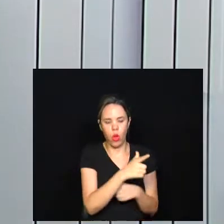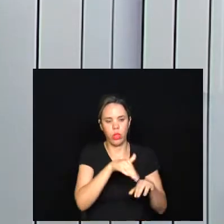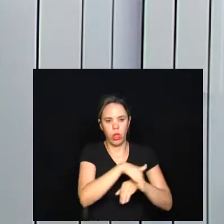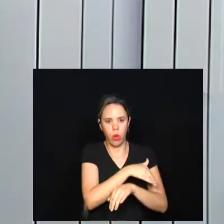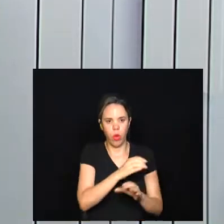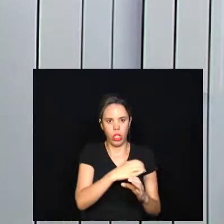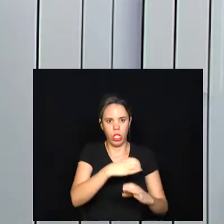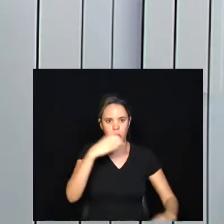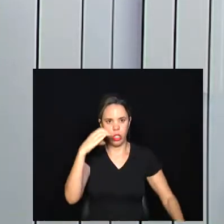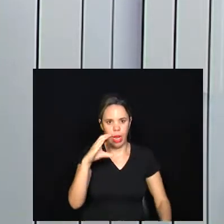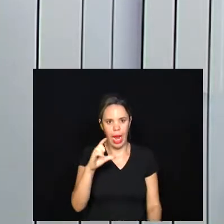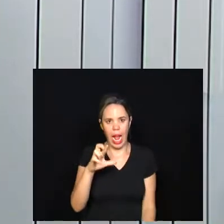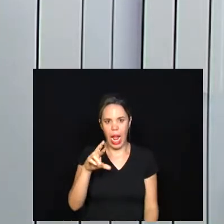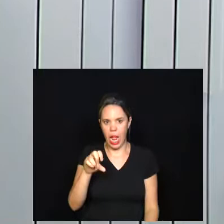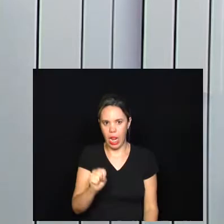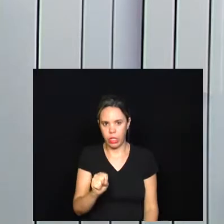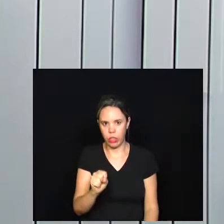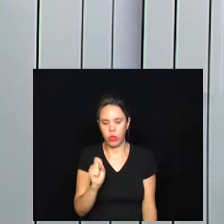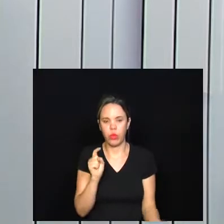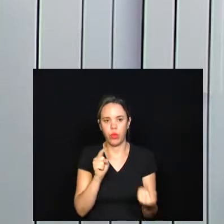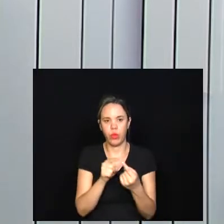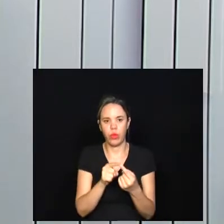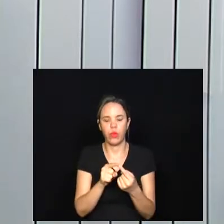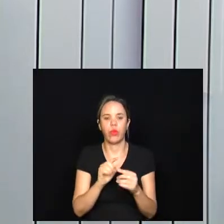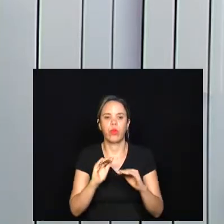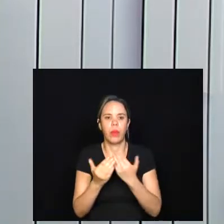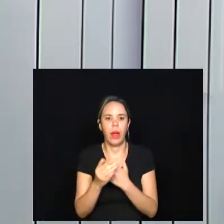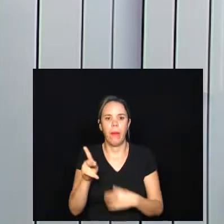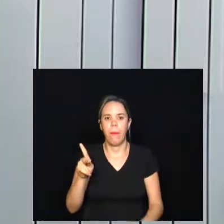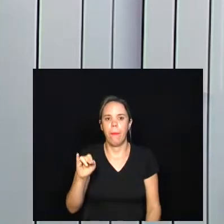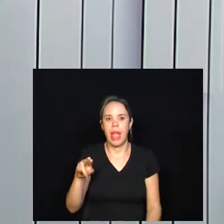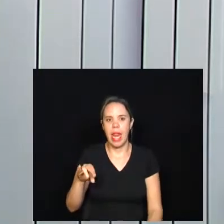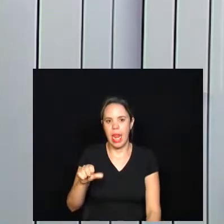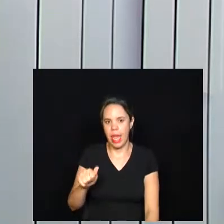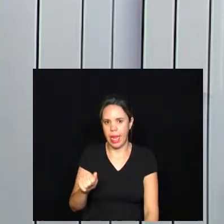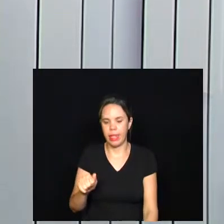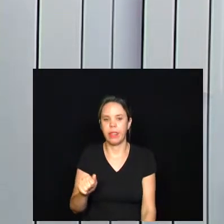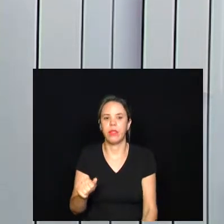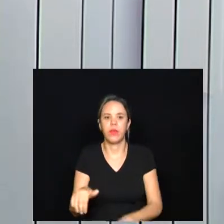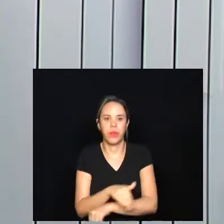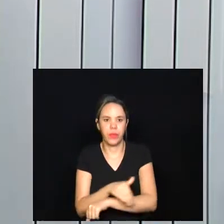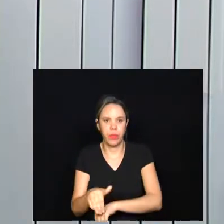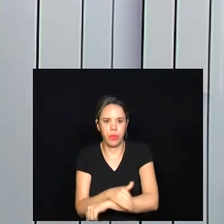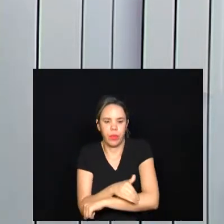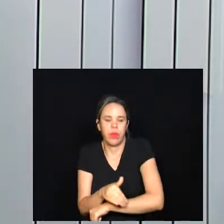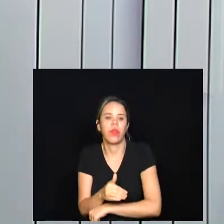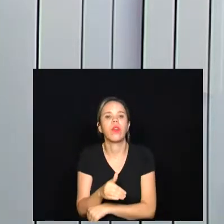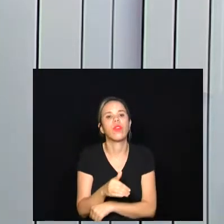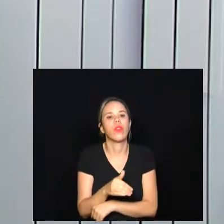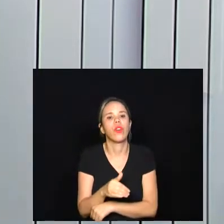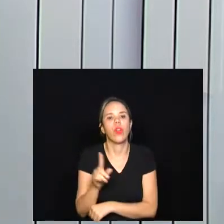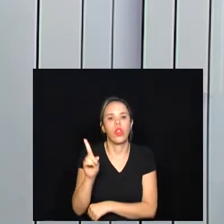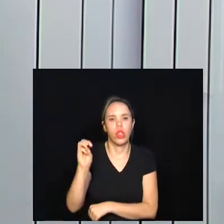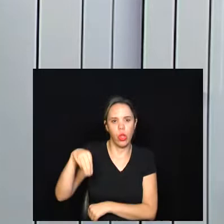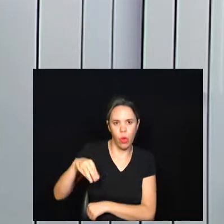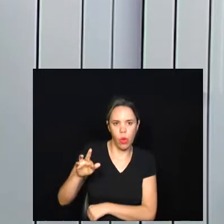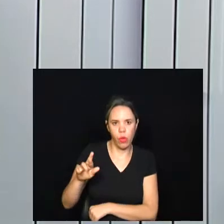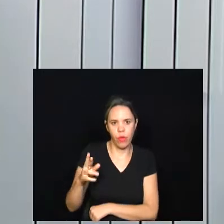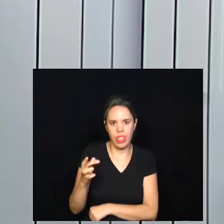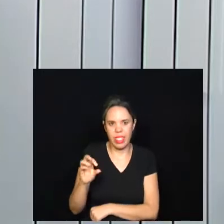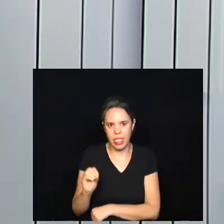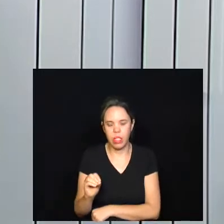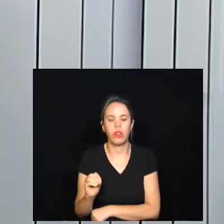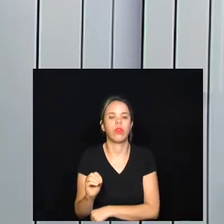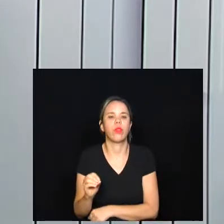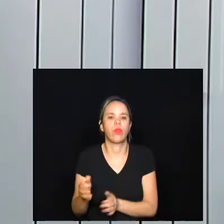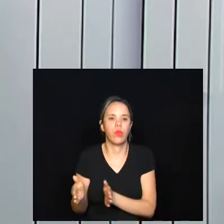Carlos Stevenson, no sentido Jardim Paineiras. Já na rua Dom Francisco de Campos Barreto, o trecho